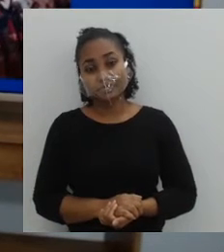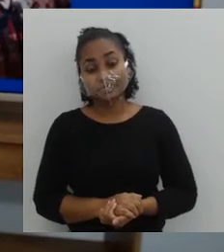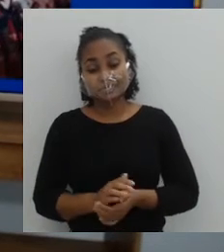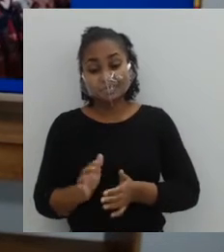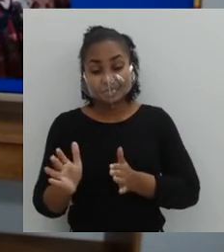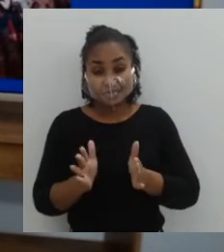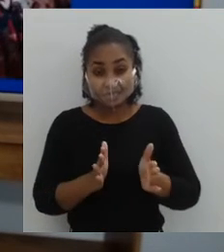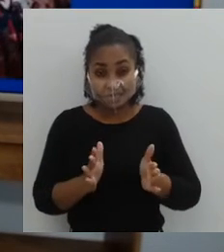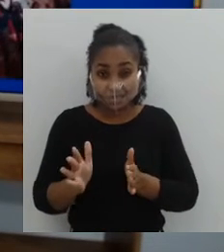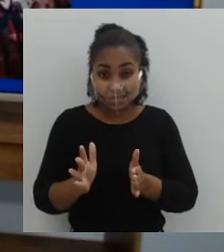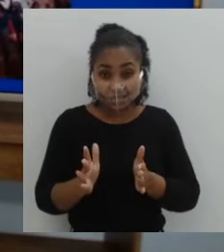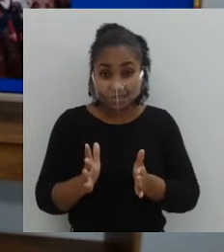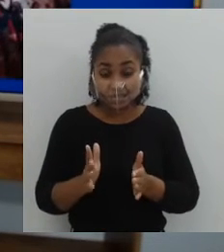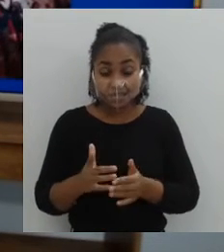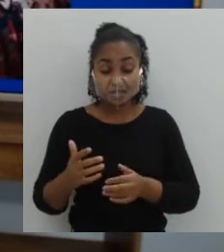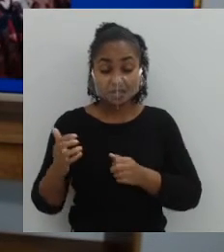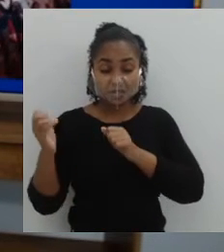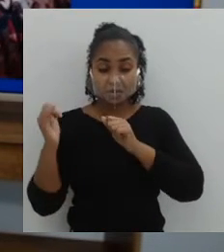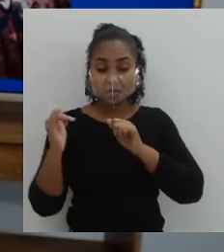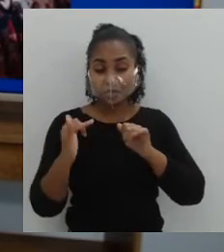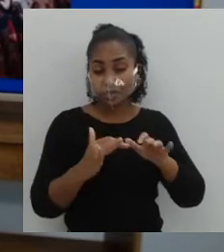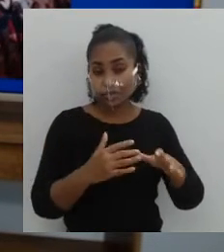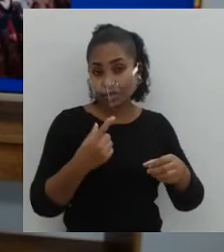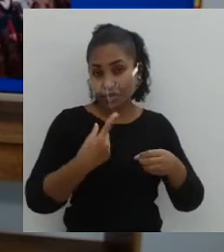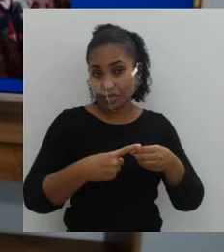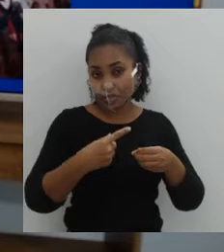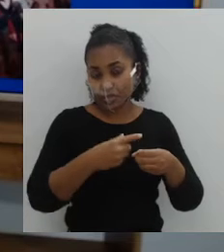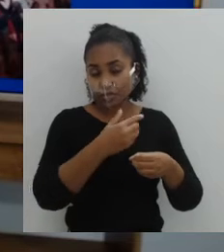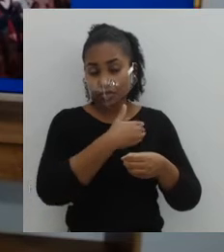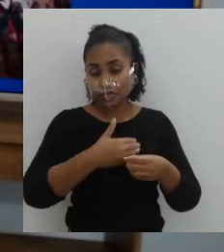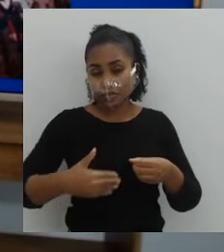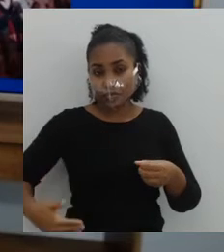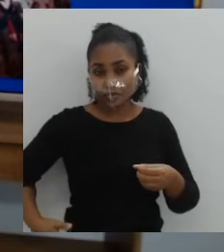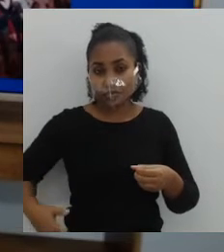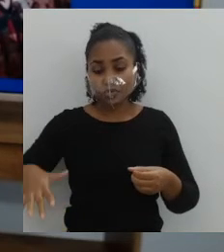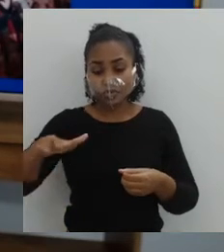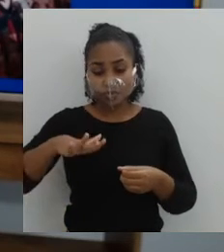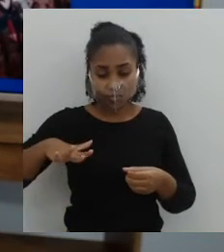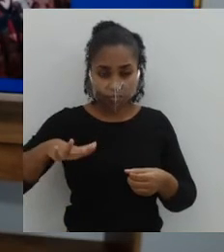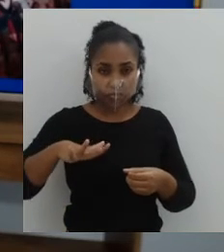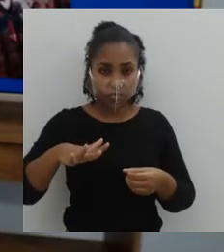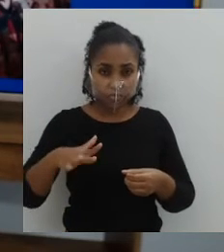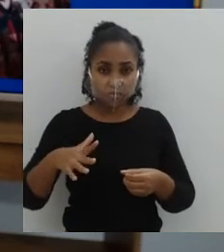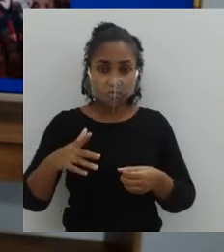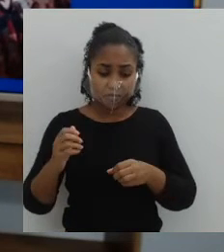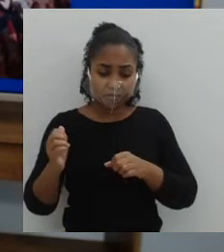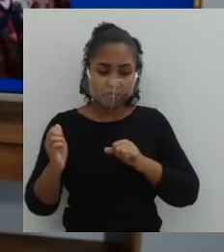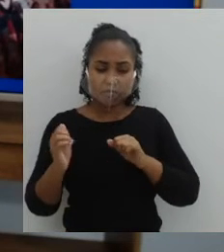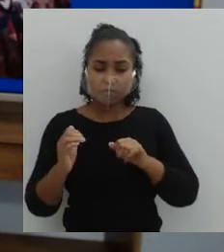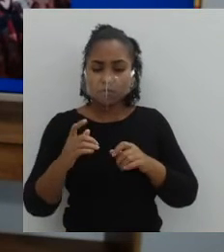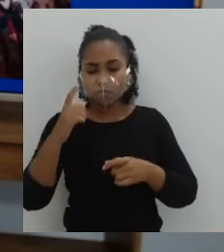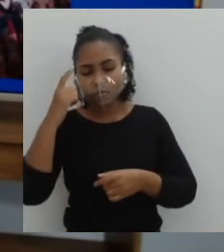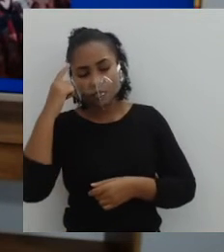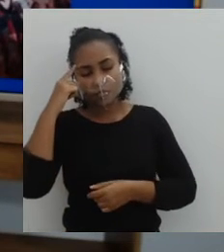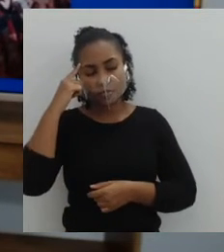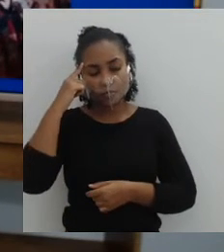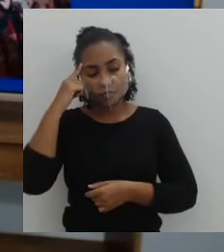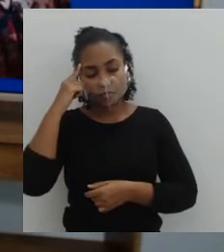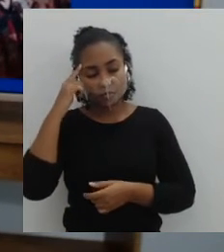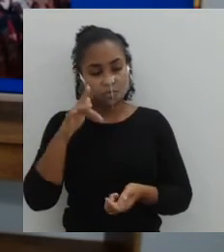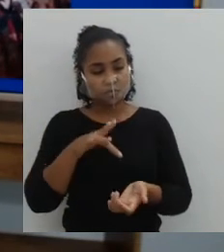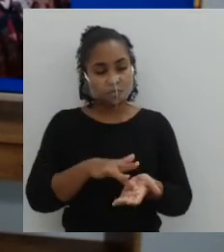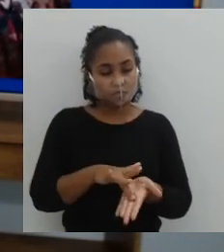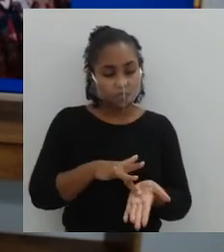meio tempo, quem foi para o interior junto com governadores nativos e tal, começam a planejar